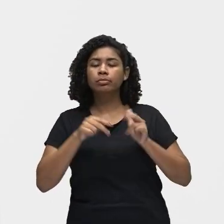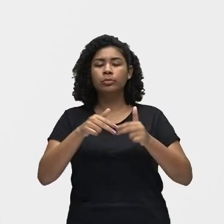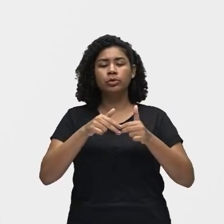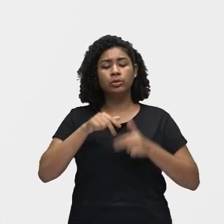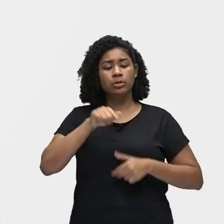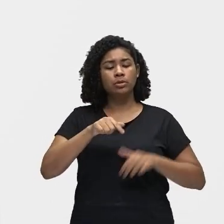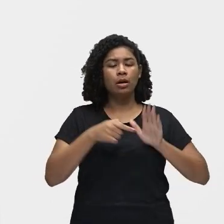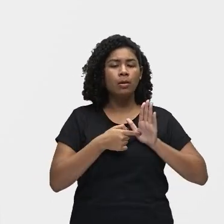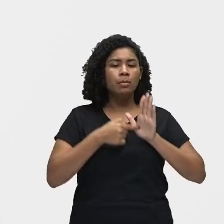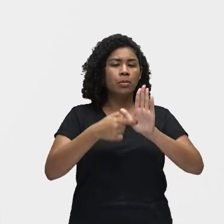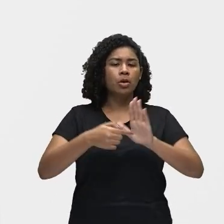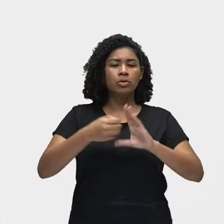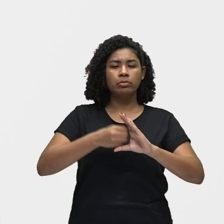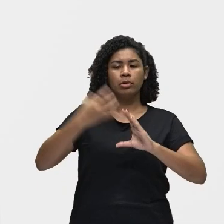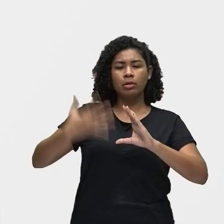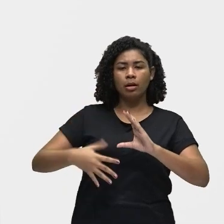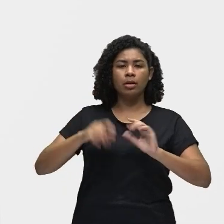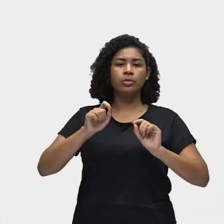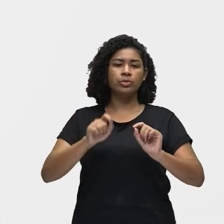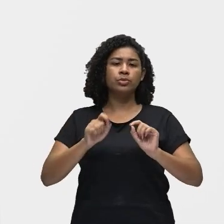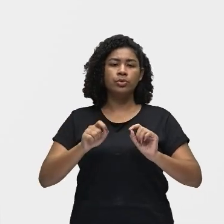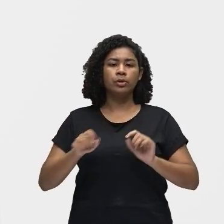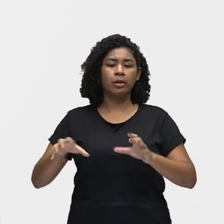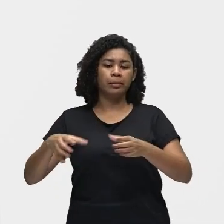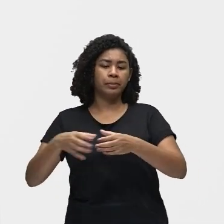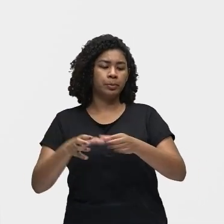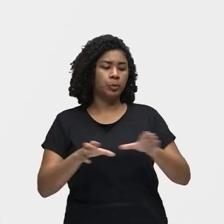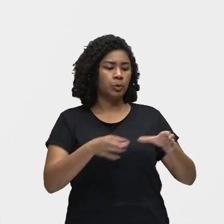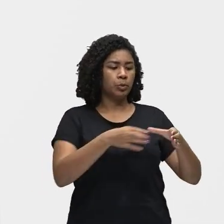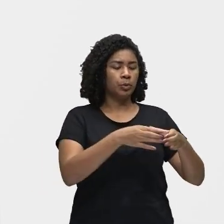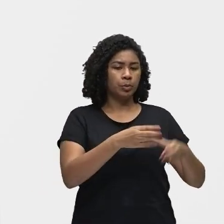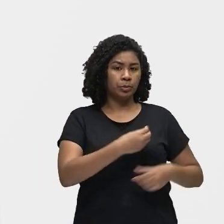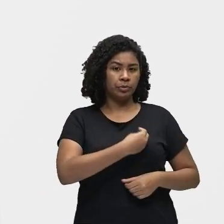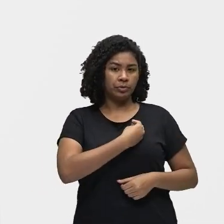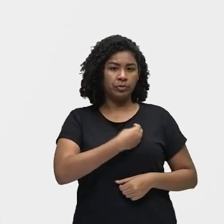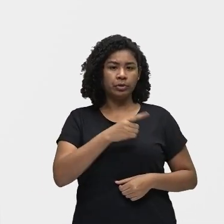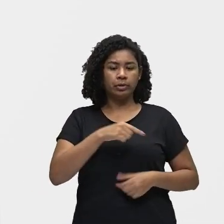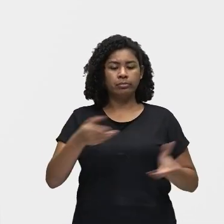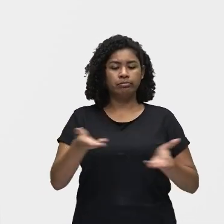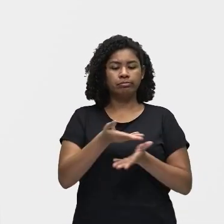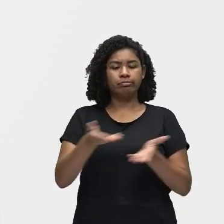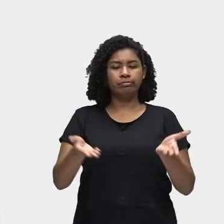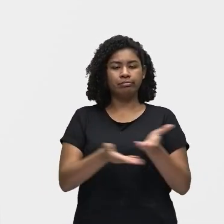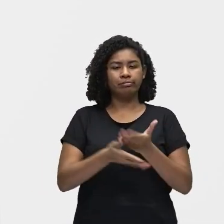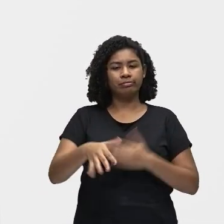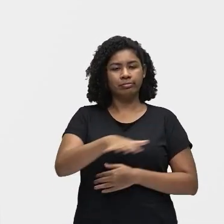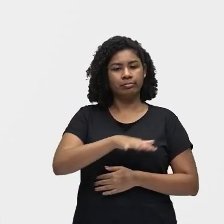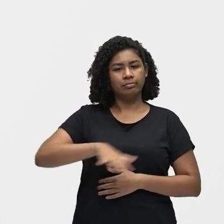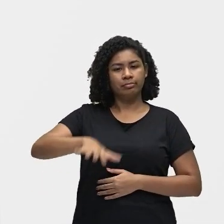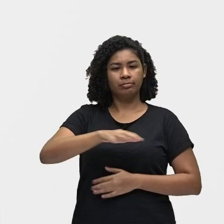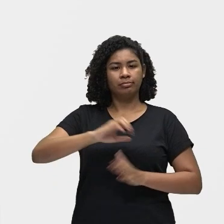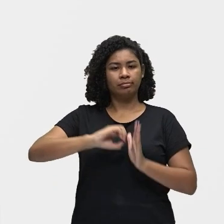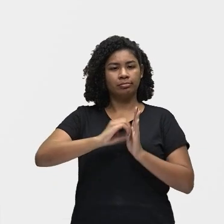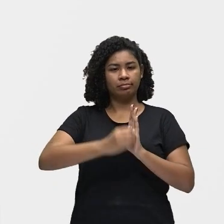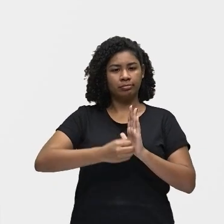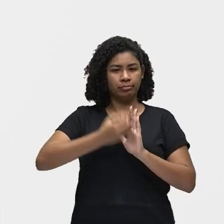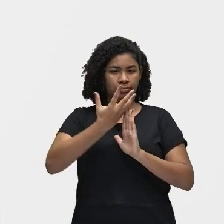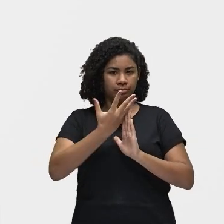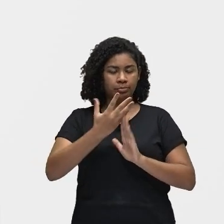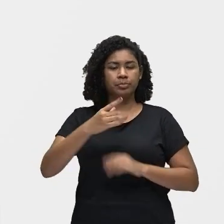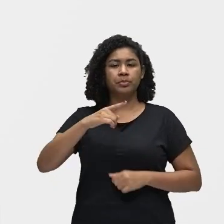que caracteriza as relações ecológicas. As relações ecológicas